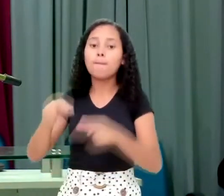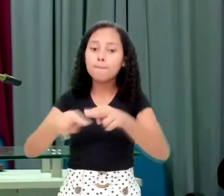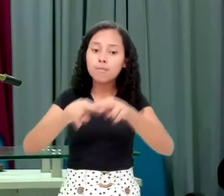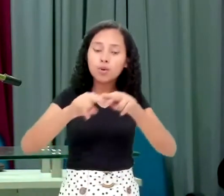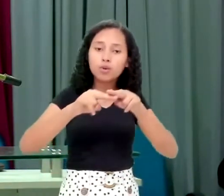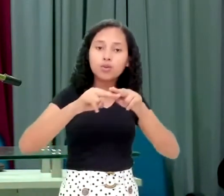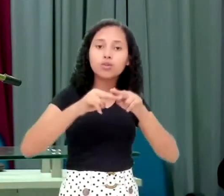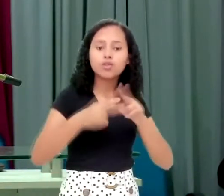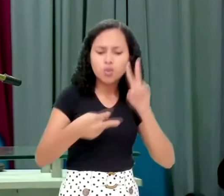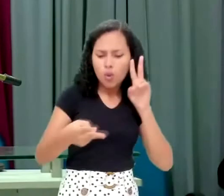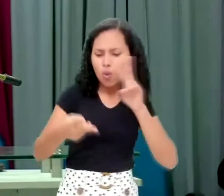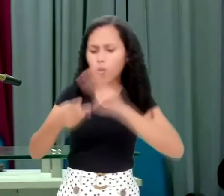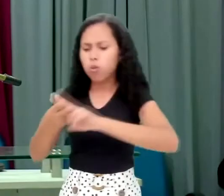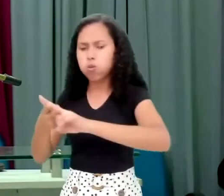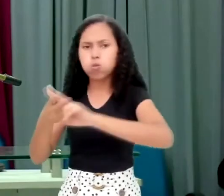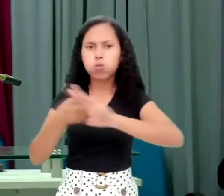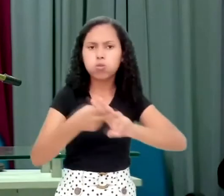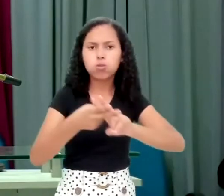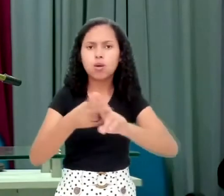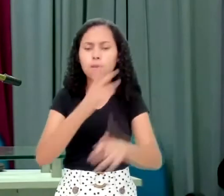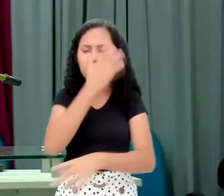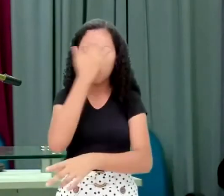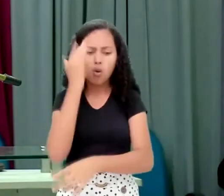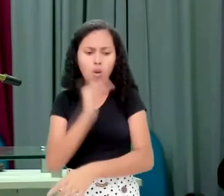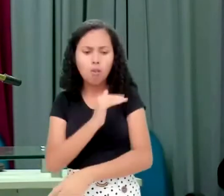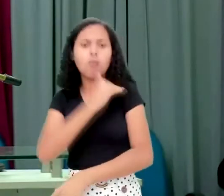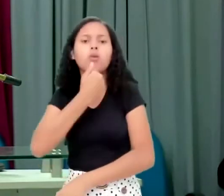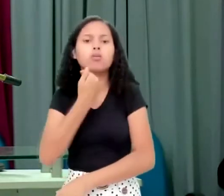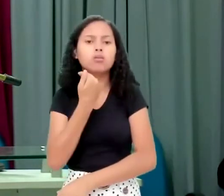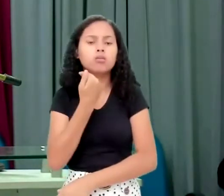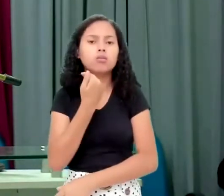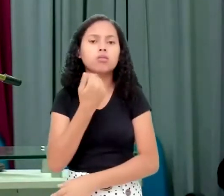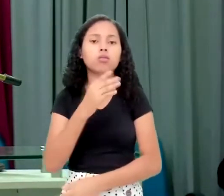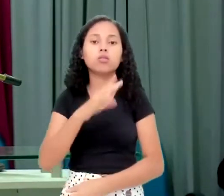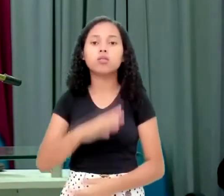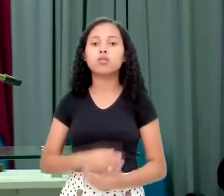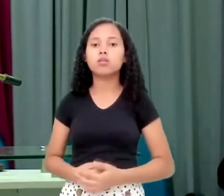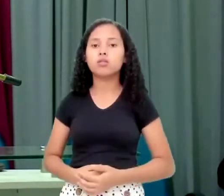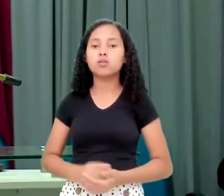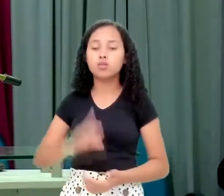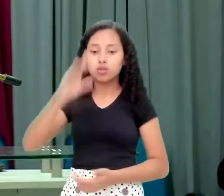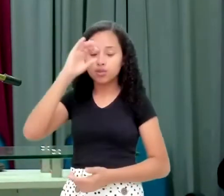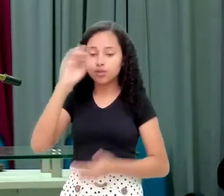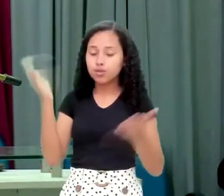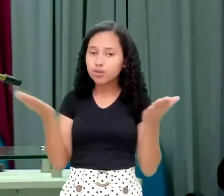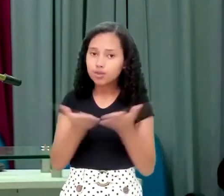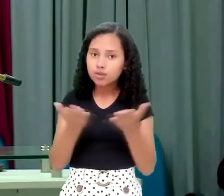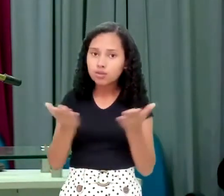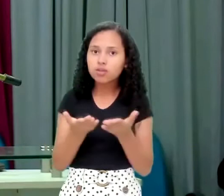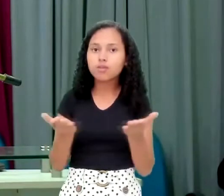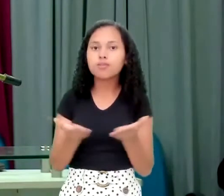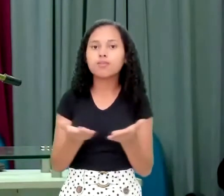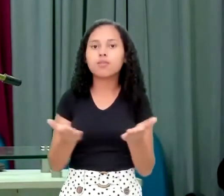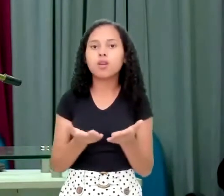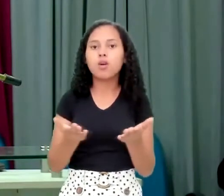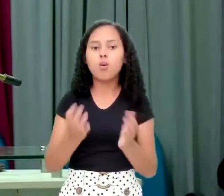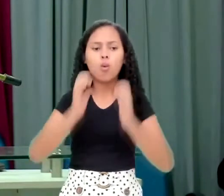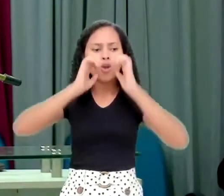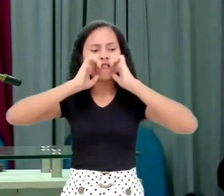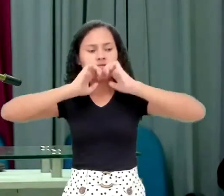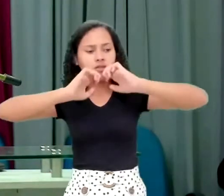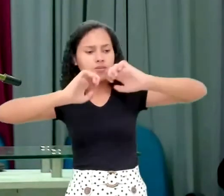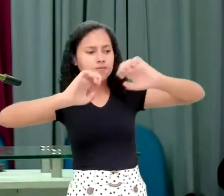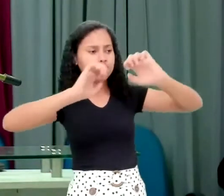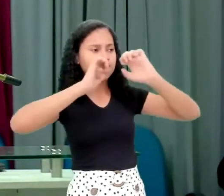foram cativos, por isso foram mortos. Então, queridos, que nos nossos dias estejamos fazendo do Evangelho,